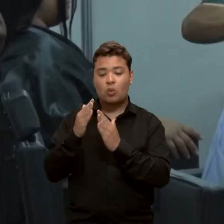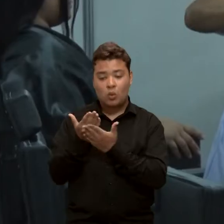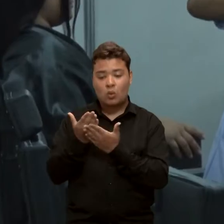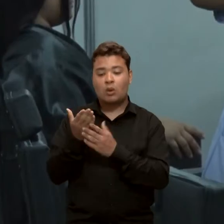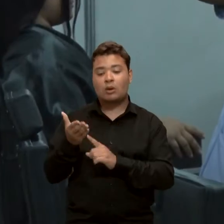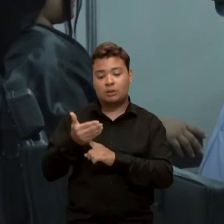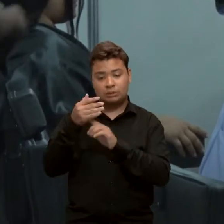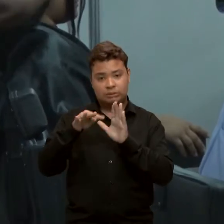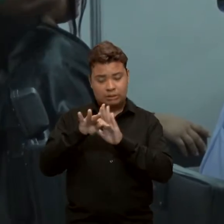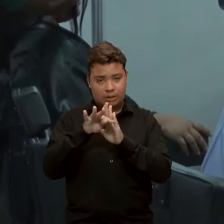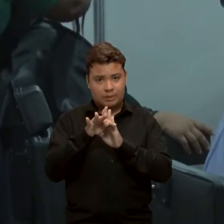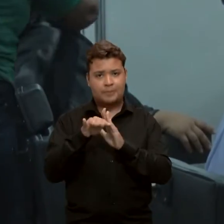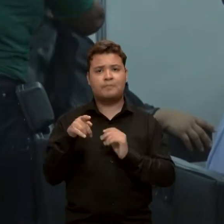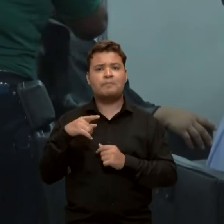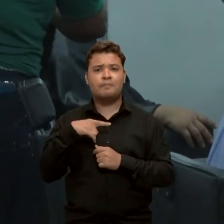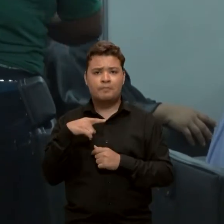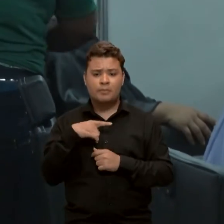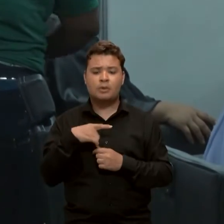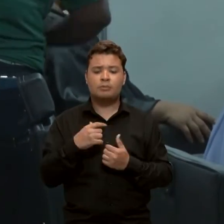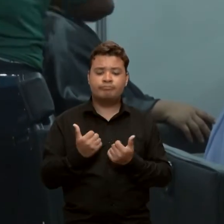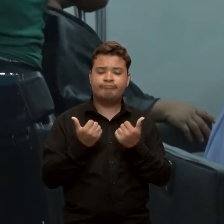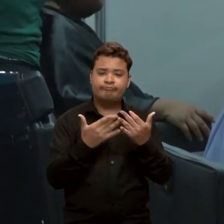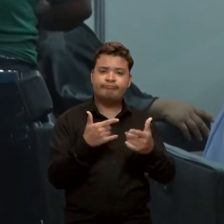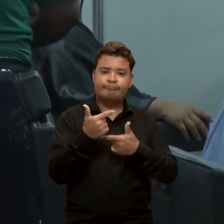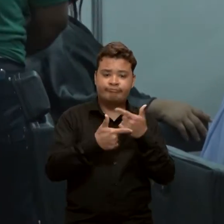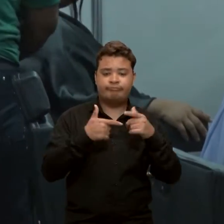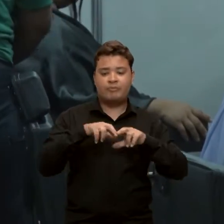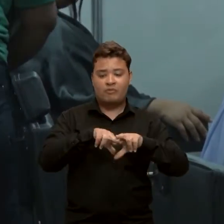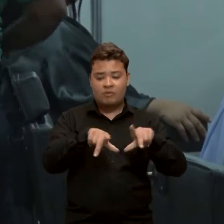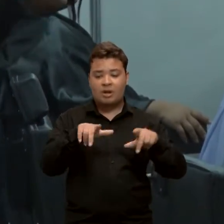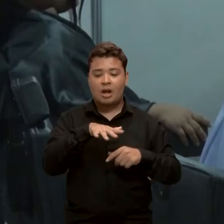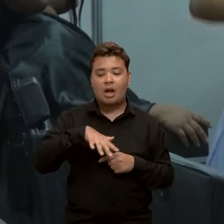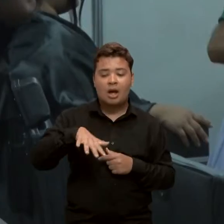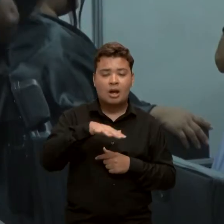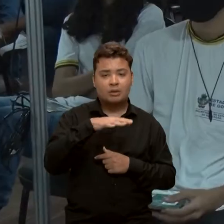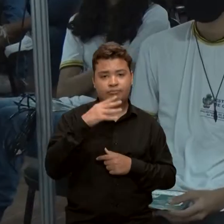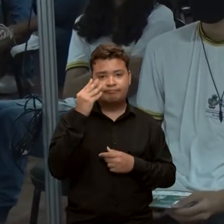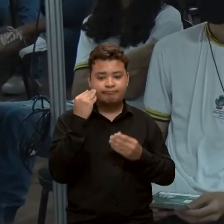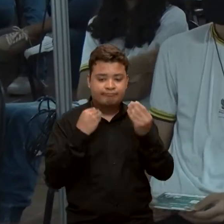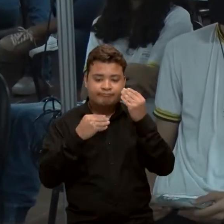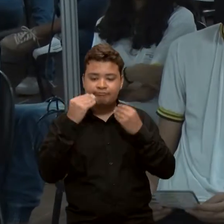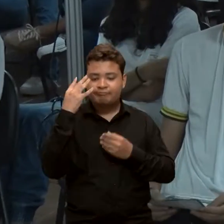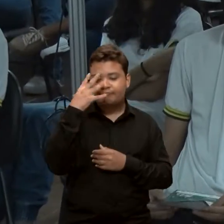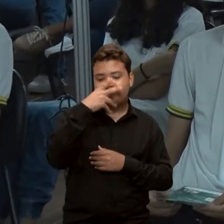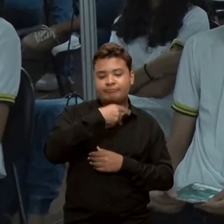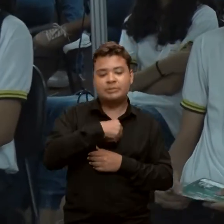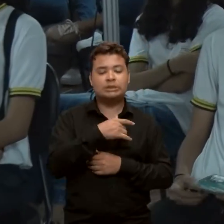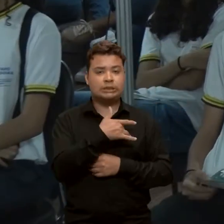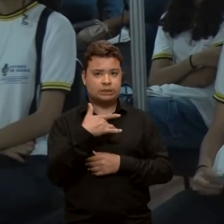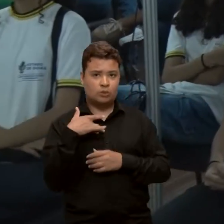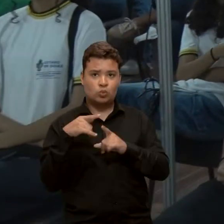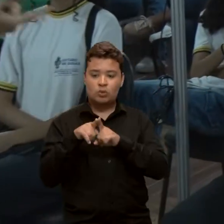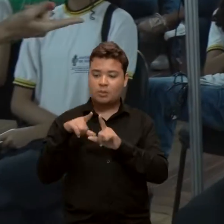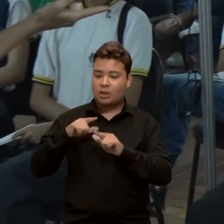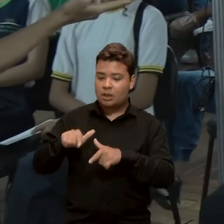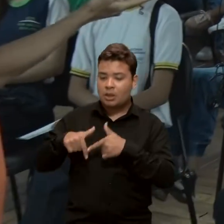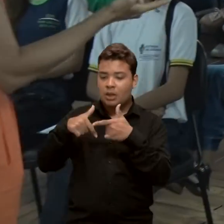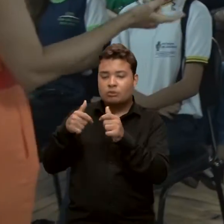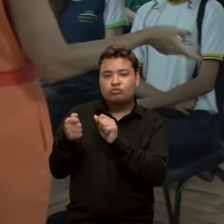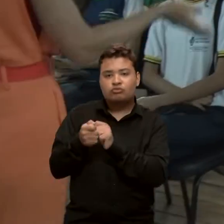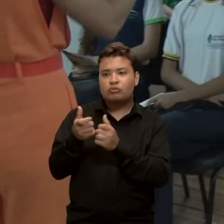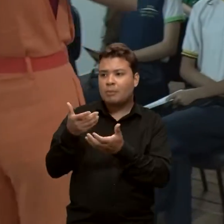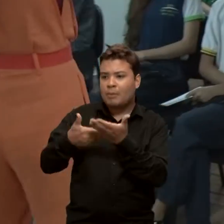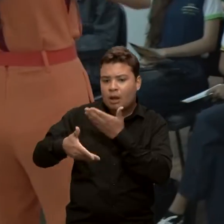COTECs trouxeram prestação de serviços na área de beleza e saúde, atividades interativas com